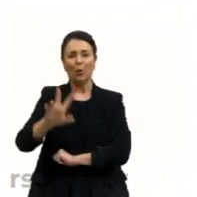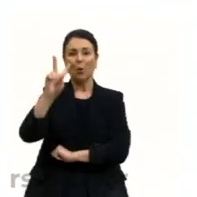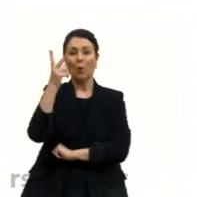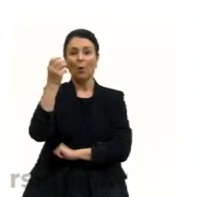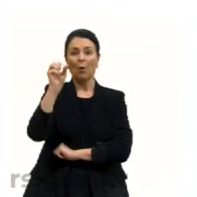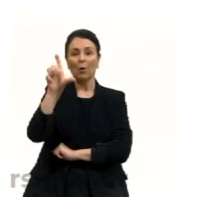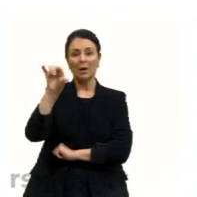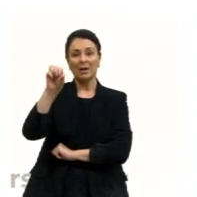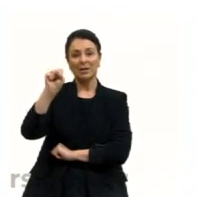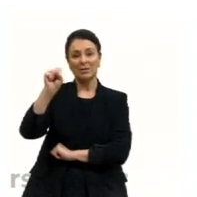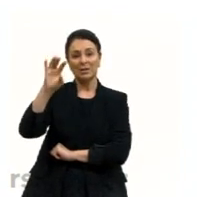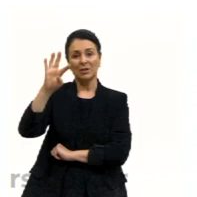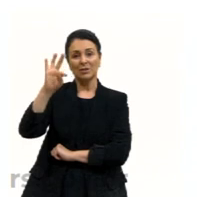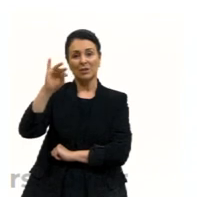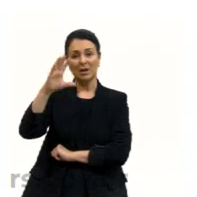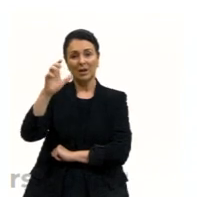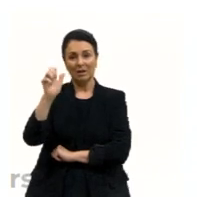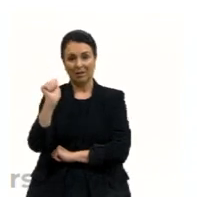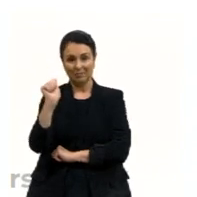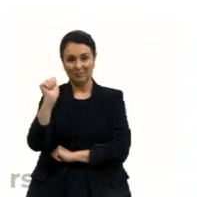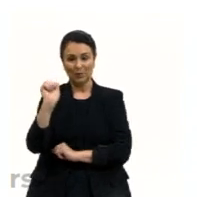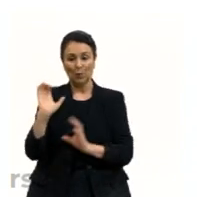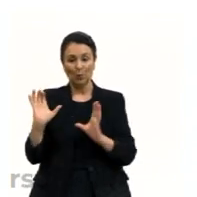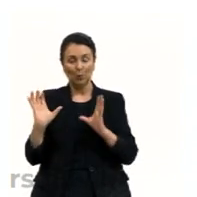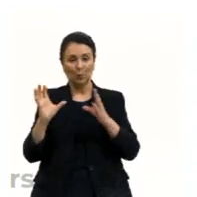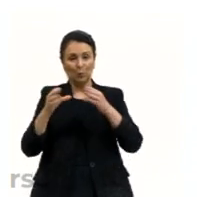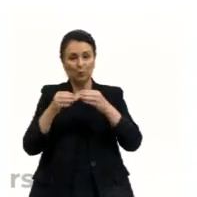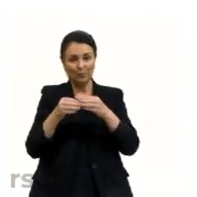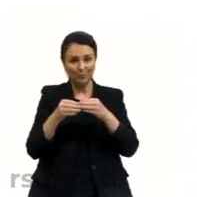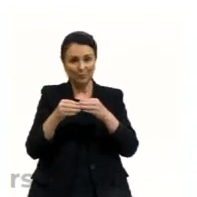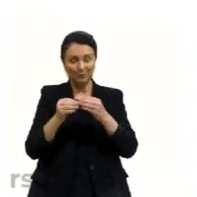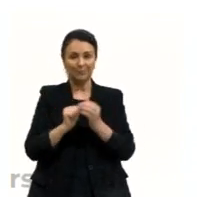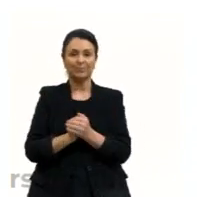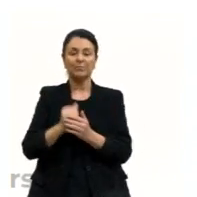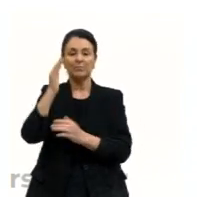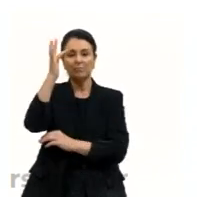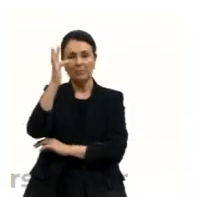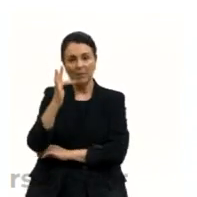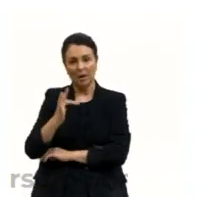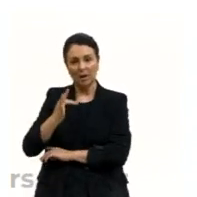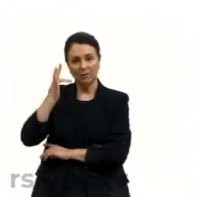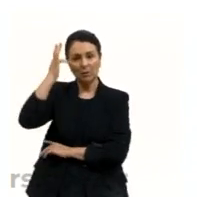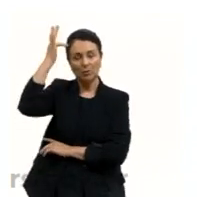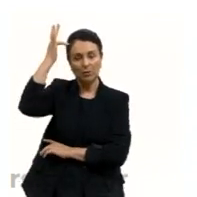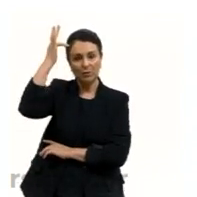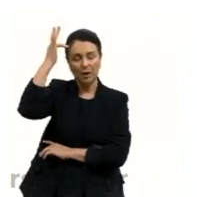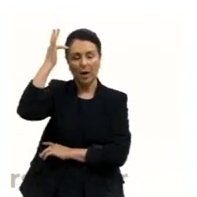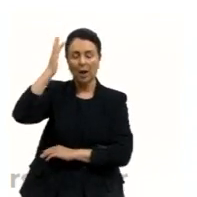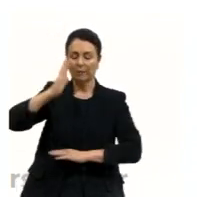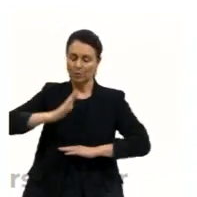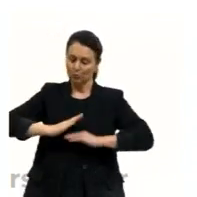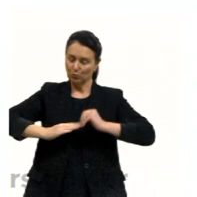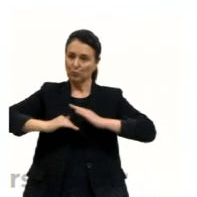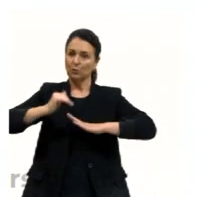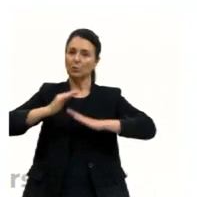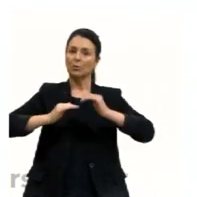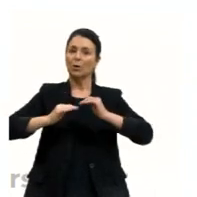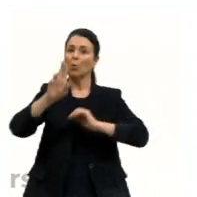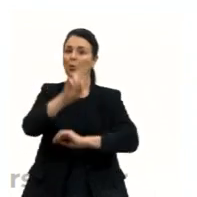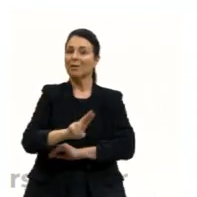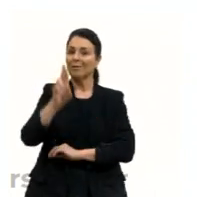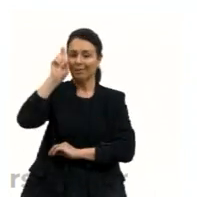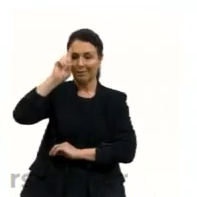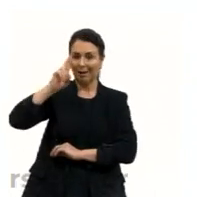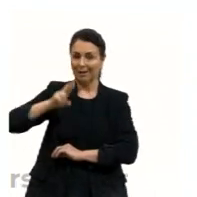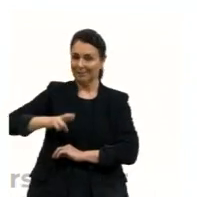forma integralizadora na a a filosofia ela vai se constituindo através de uma racionalidade